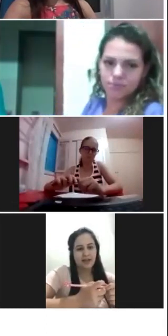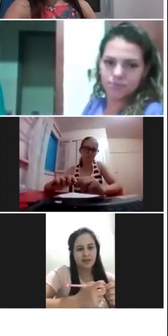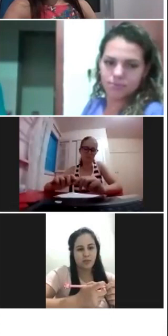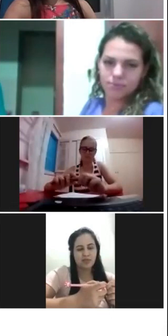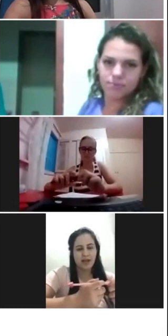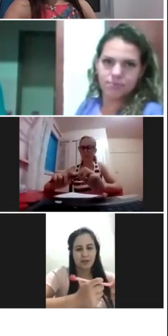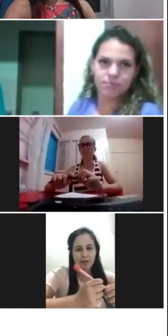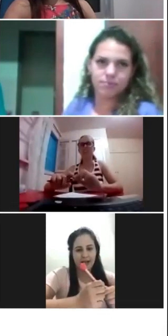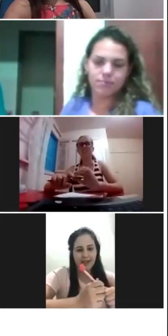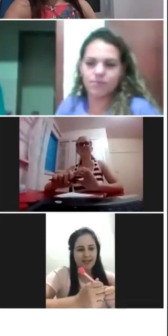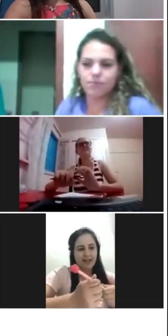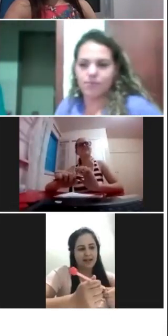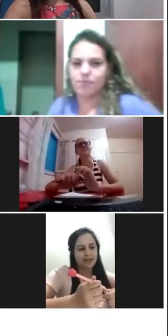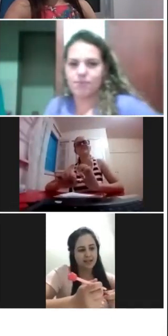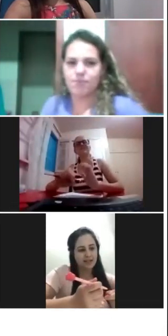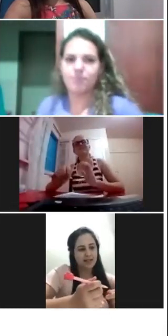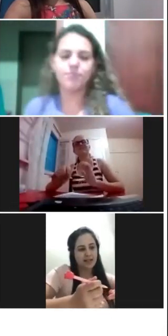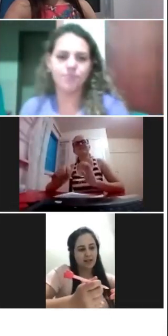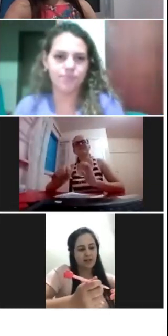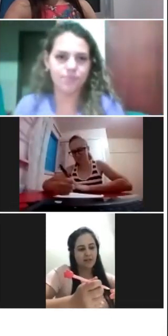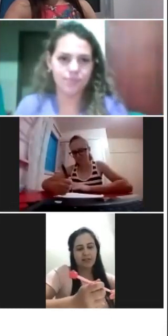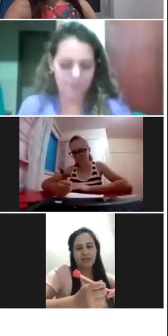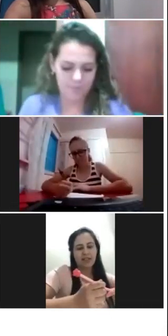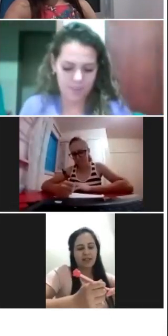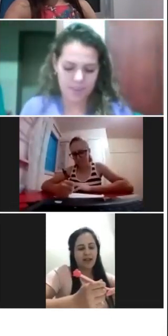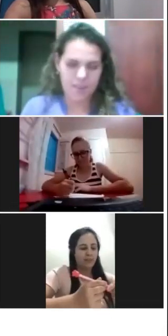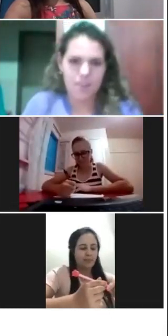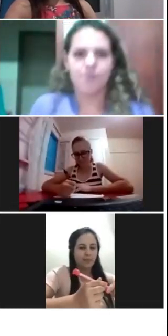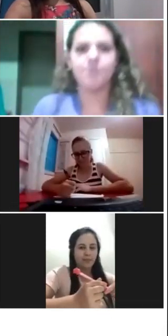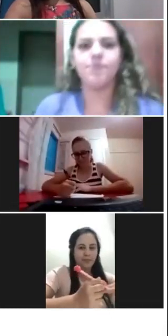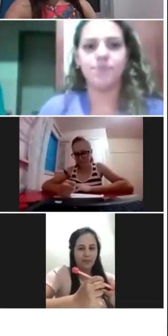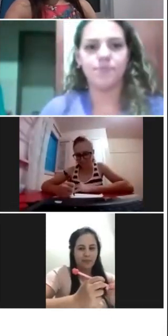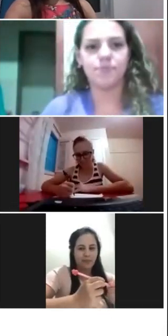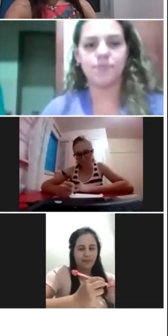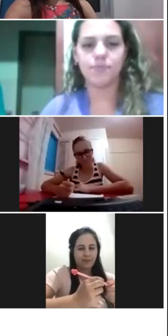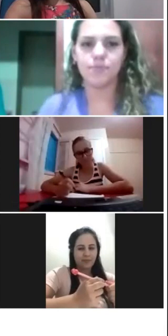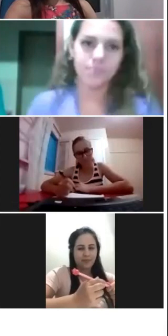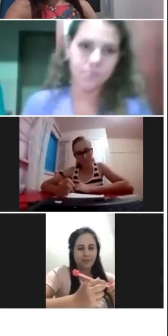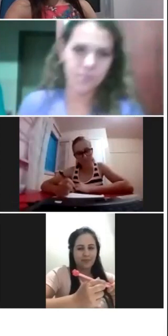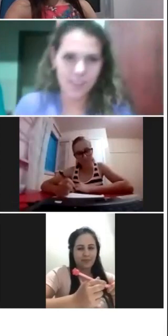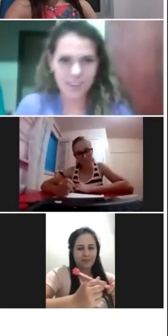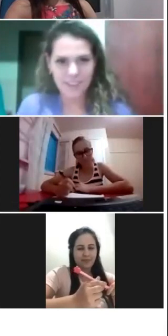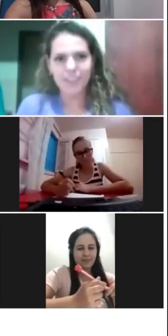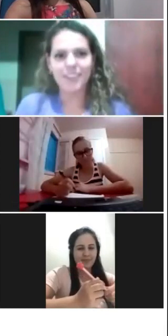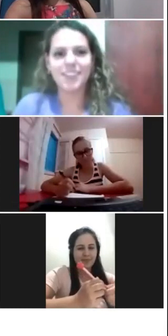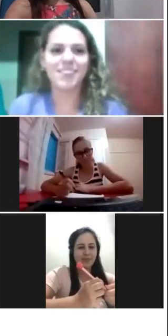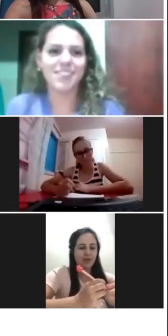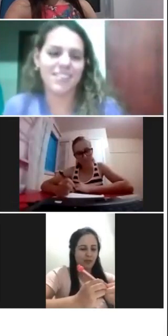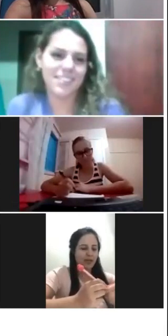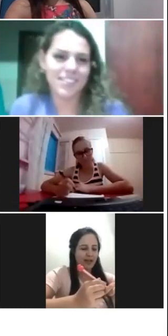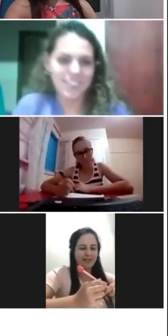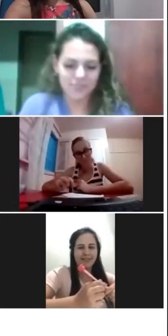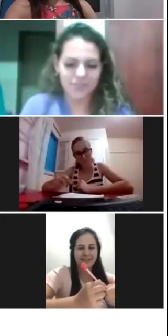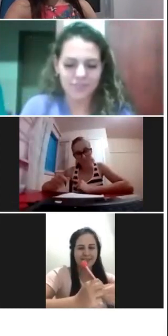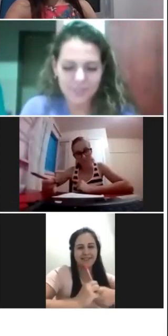enzima que é responsável por catalisar a síntese da nova fita de DNA. É, isso aí, parabéns.